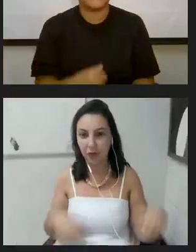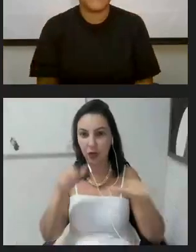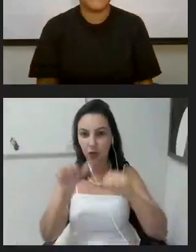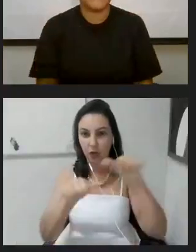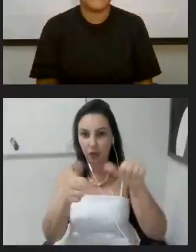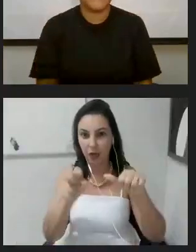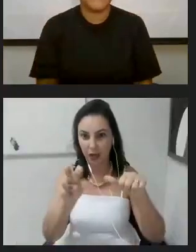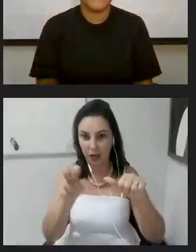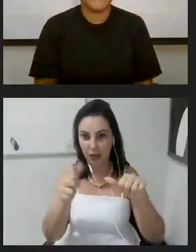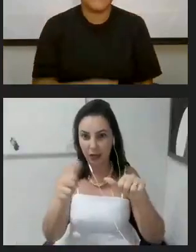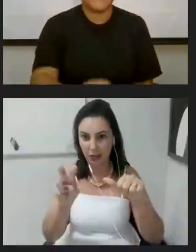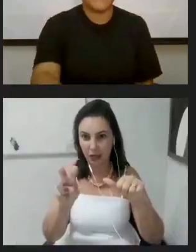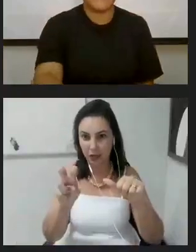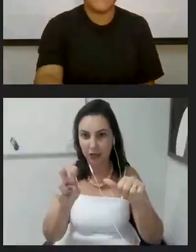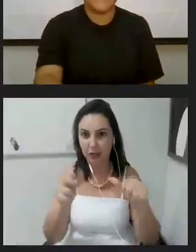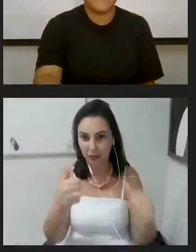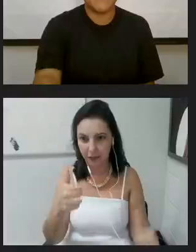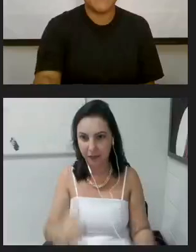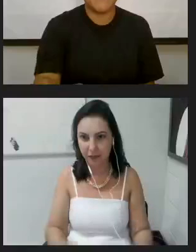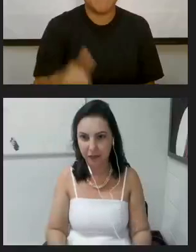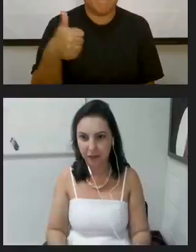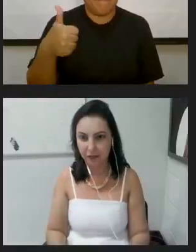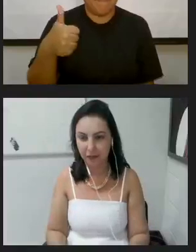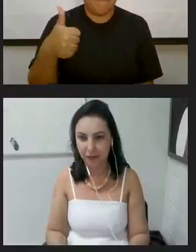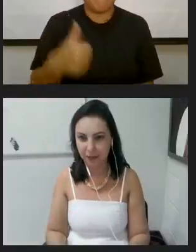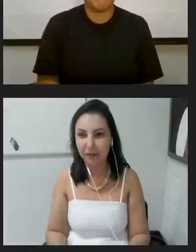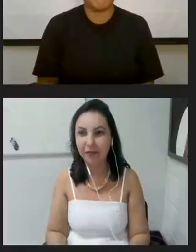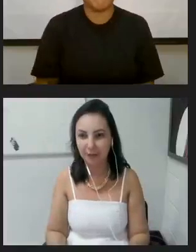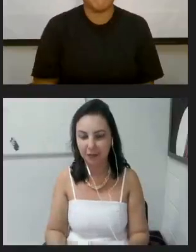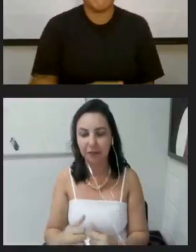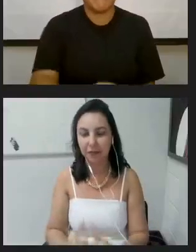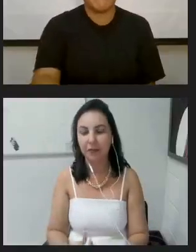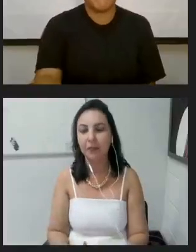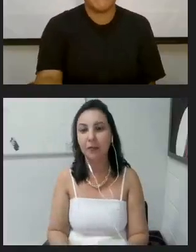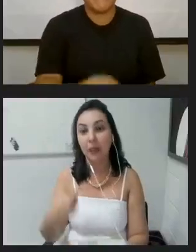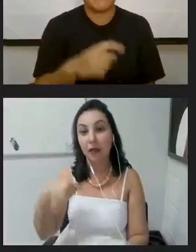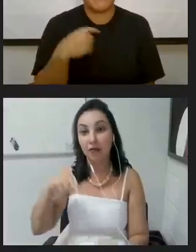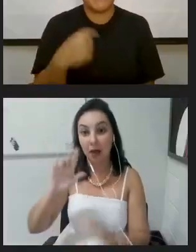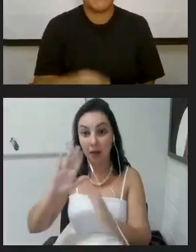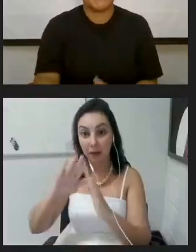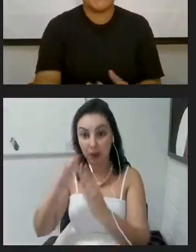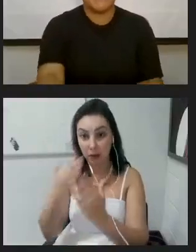Porque é muito maluco, né? A gente vai para a escola para se desenvolver